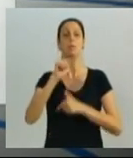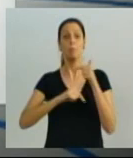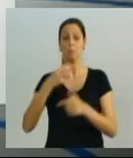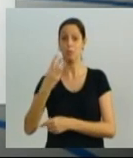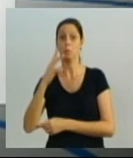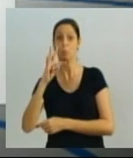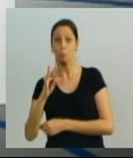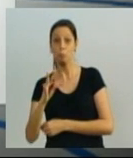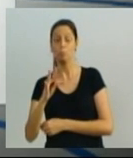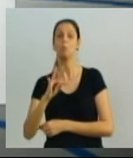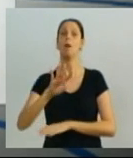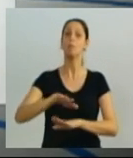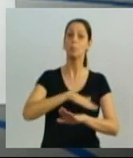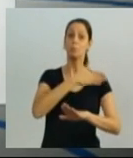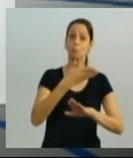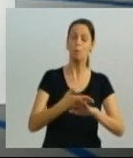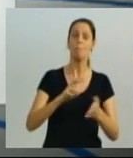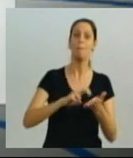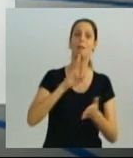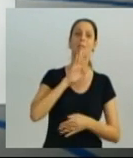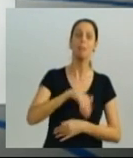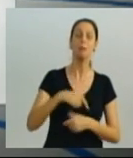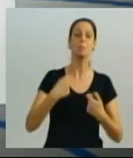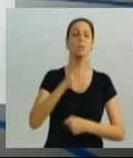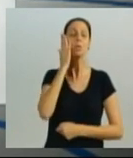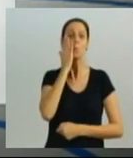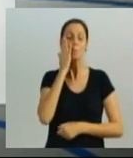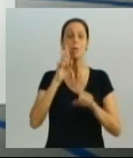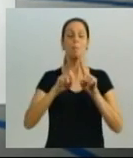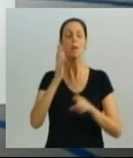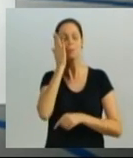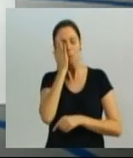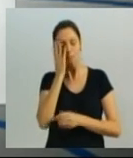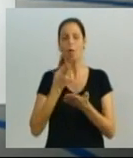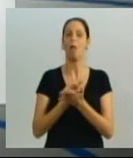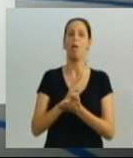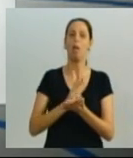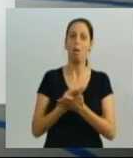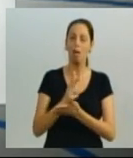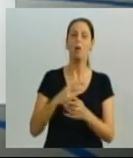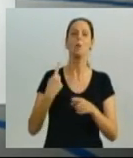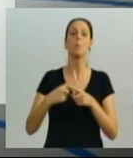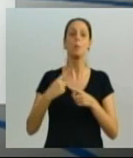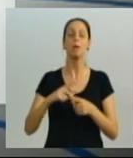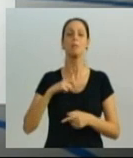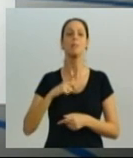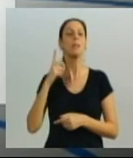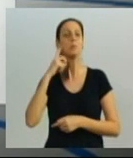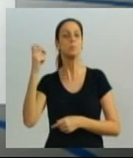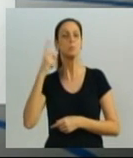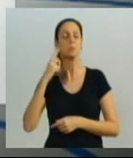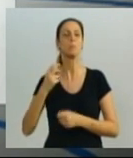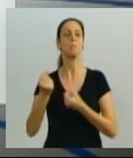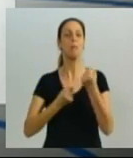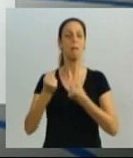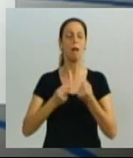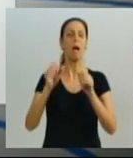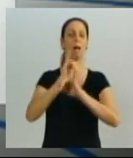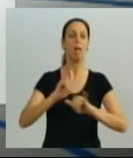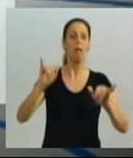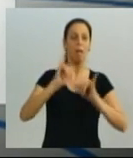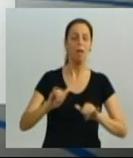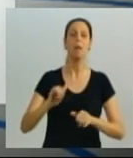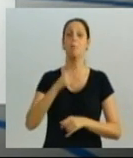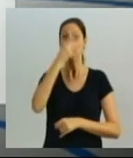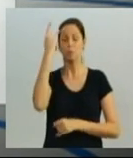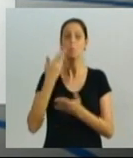turno e durante o dia, ninguém se apercebe disto, fica incomodando com aqueles carros de som, com som estridente, incomodando os homens e mulheres